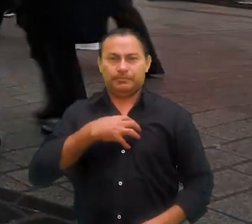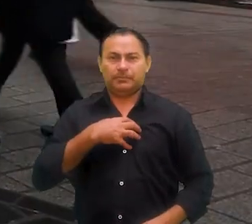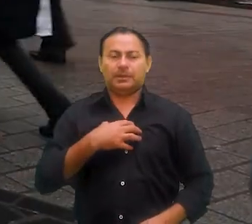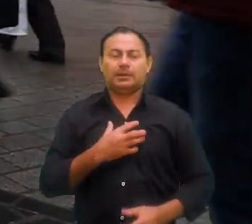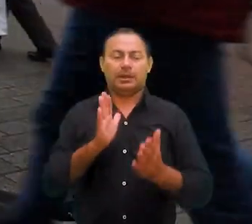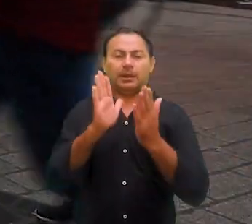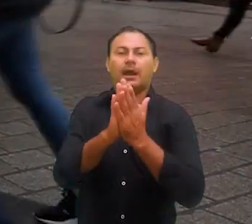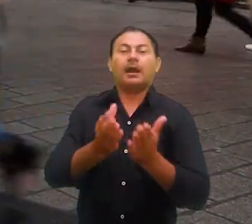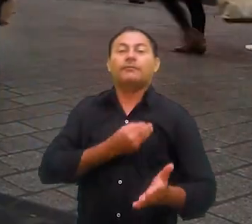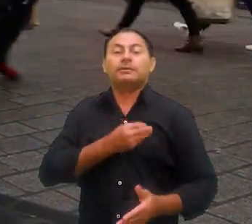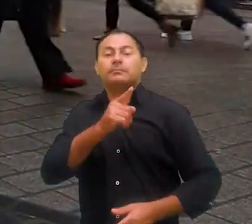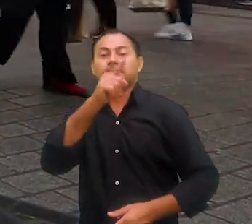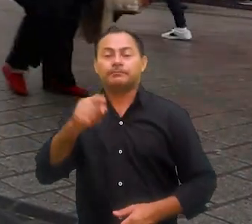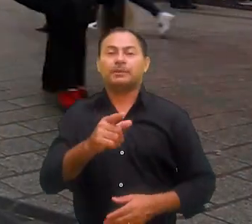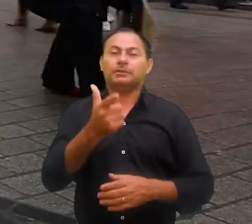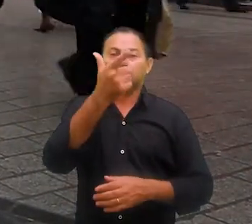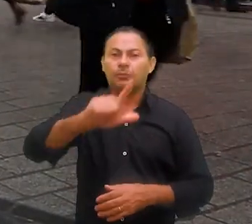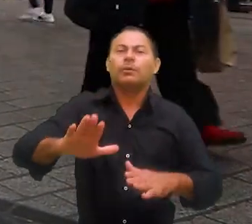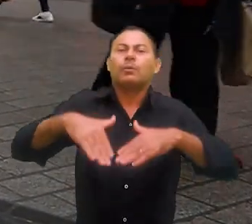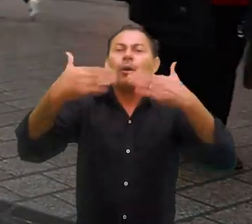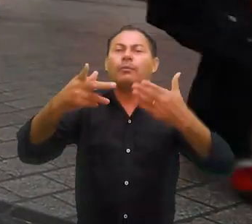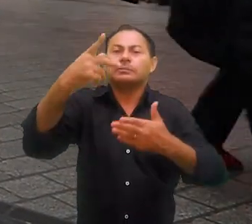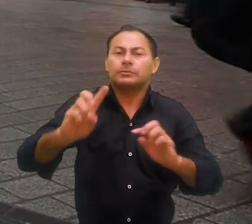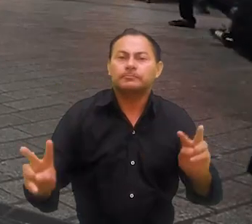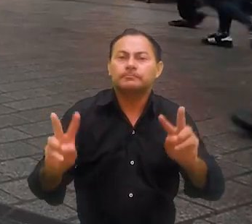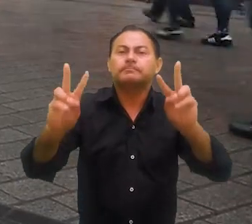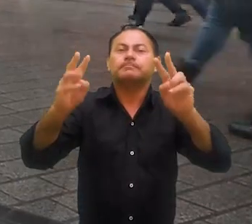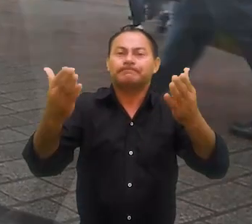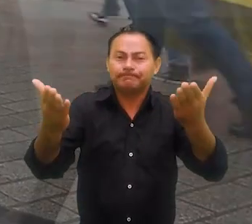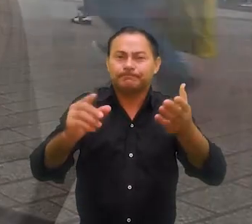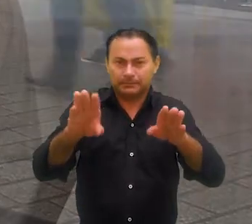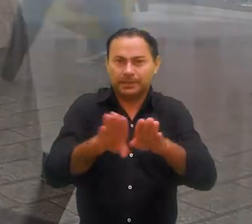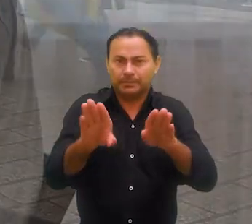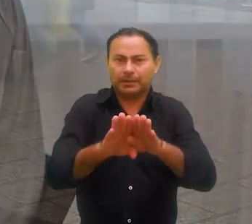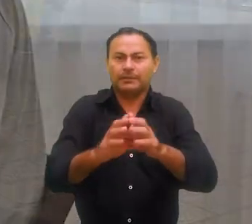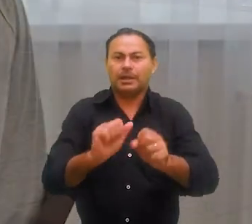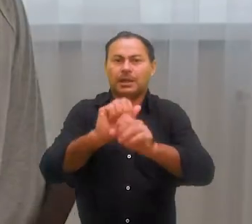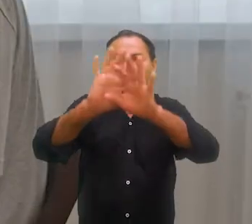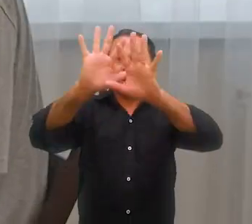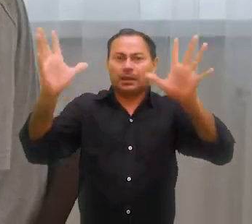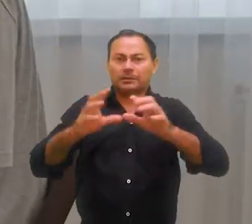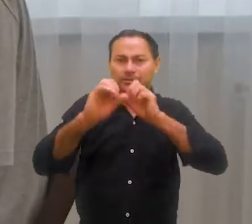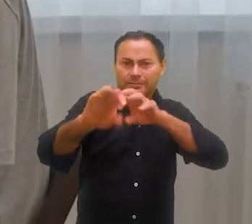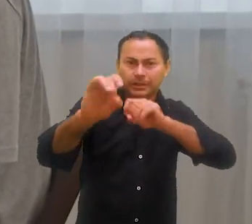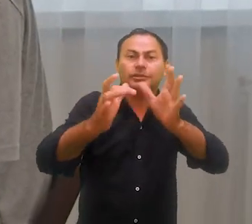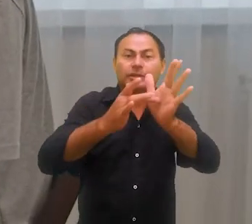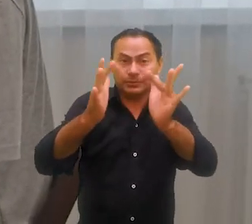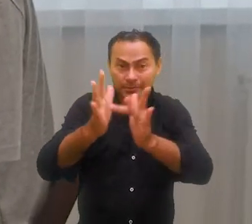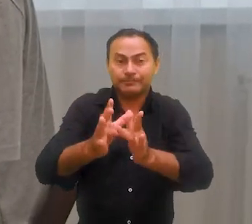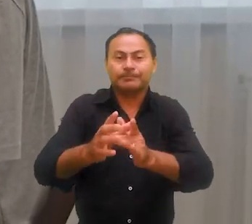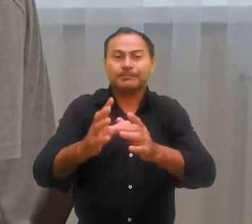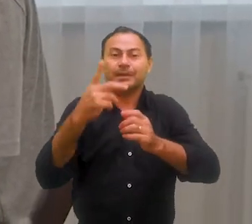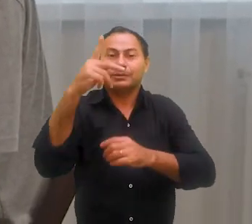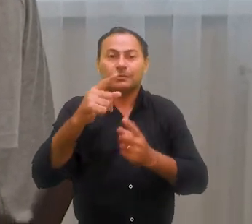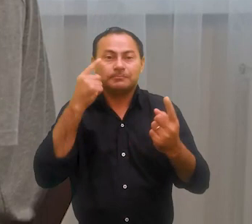sua forma de encarar a vida, hein? Ou mais uma vez, quais são os seus valores? O que também fica implícito neste ensino